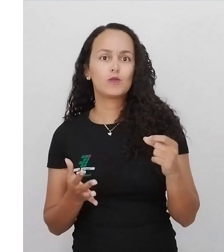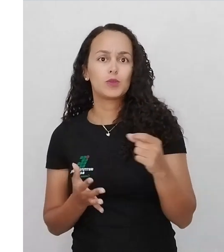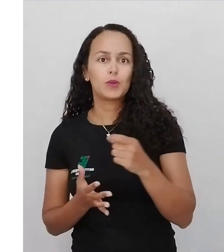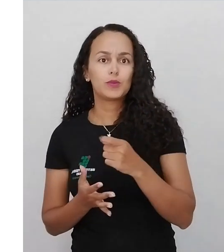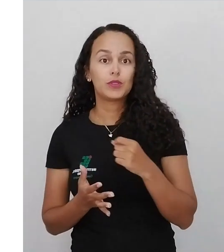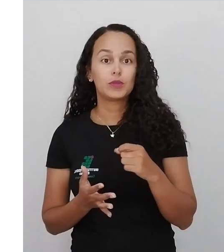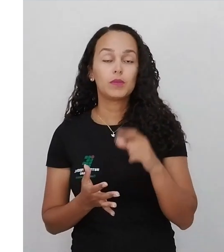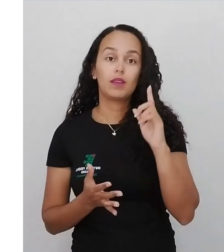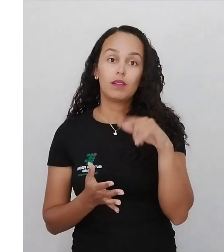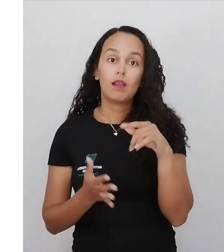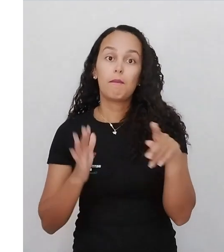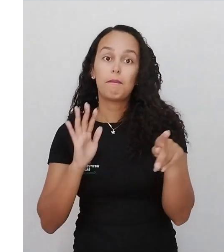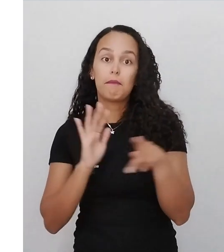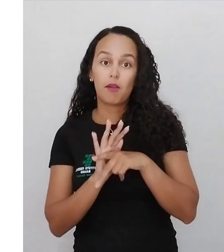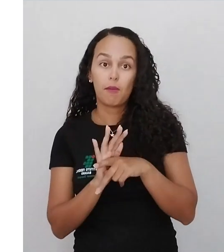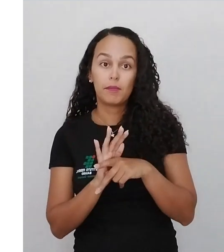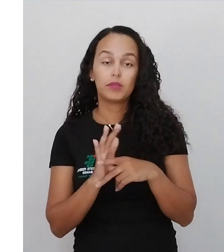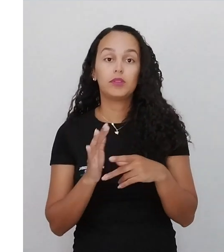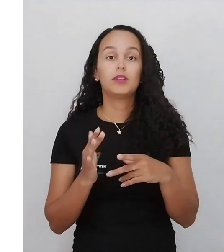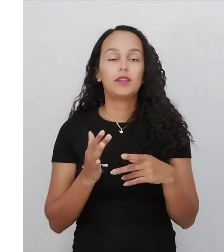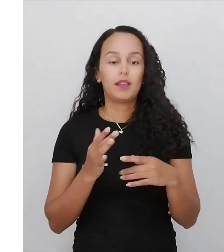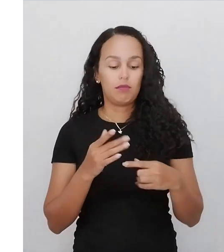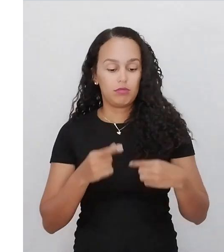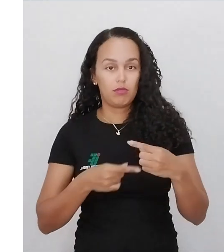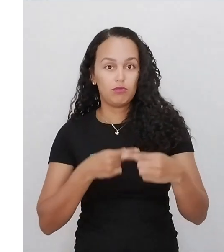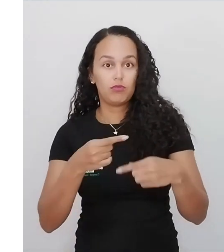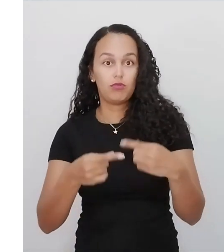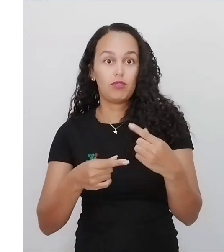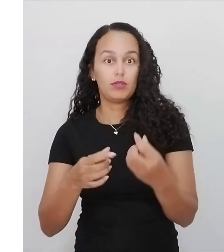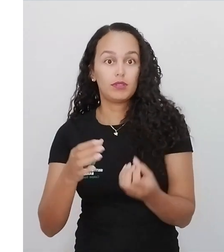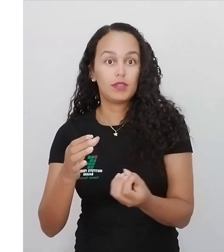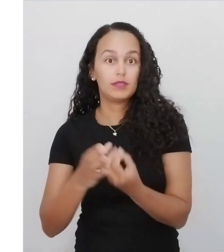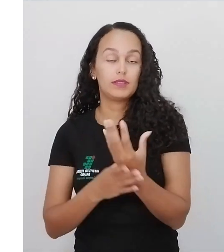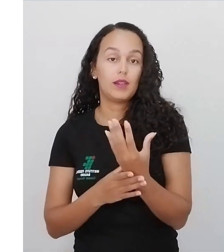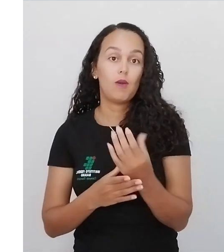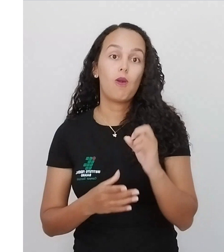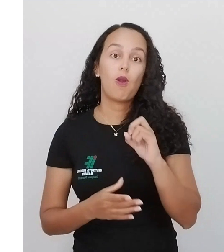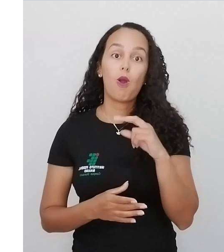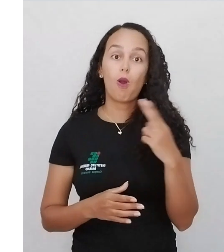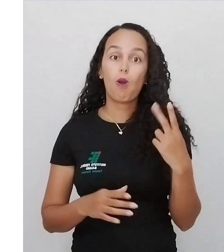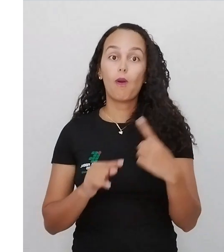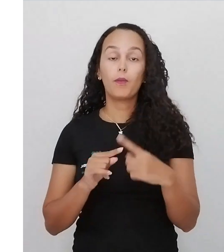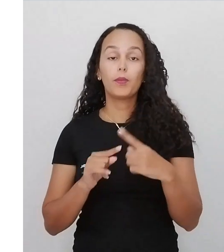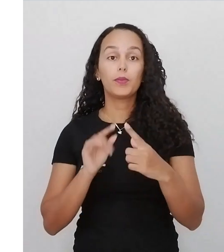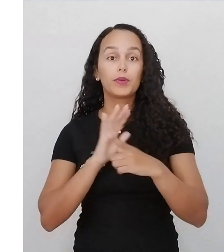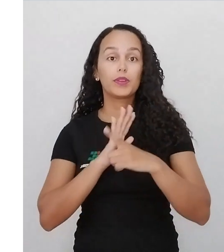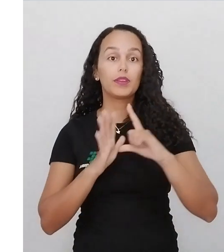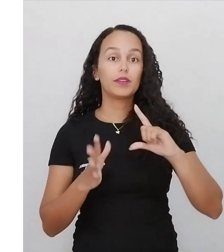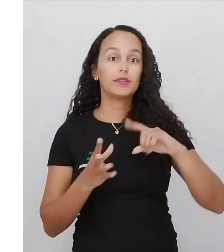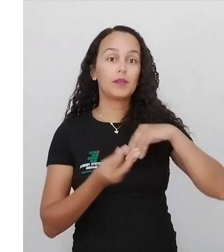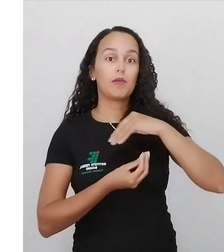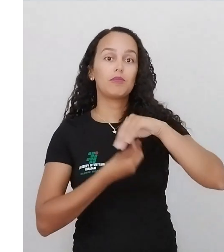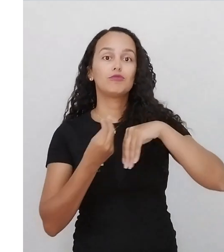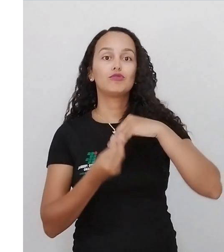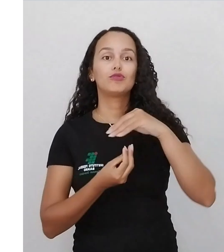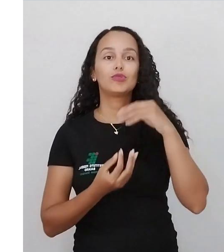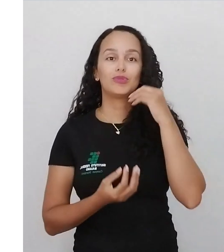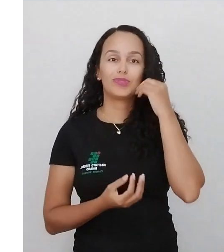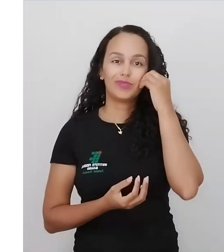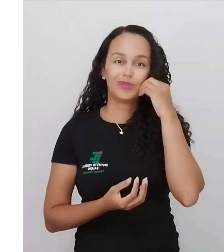tinham vindo a partir de geração espontânea ou se eles sempre existiram naquelas misturas que estavam sendo utilizadas